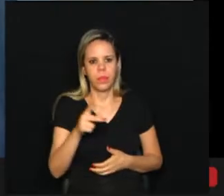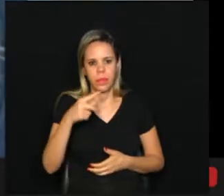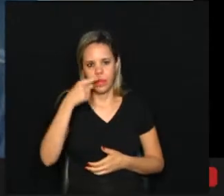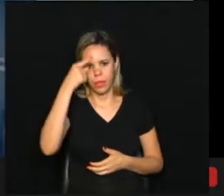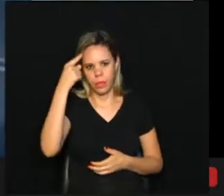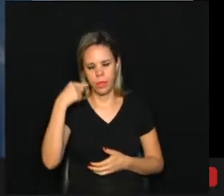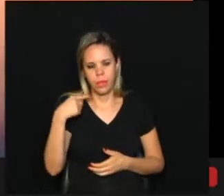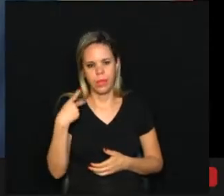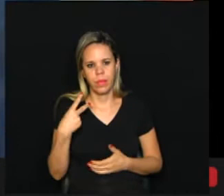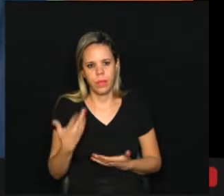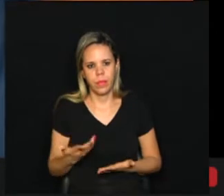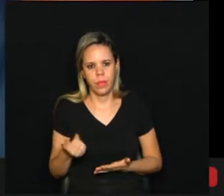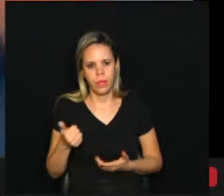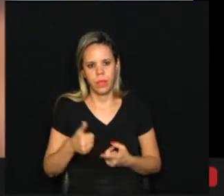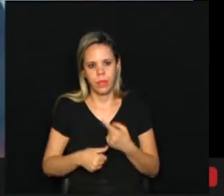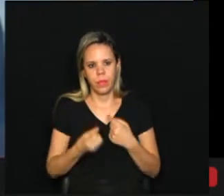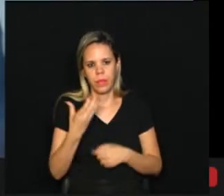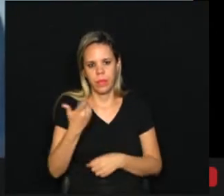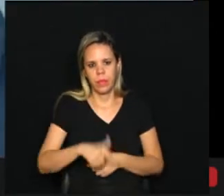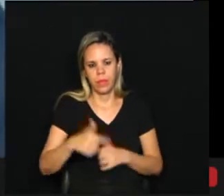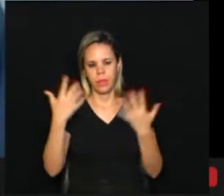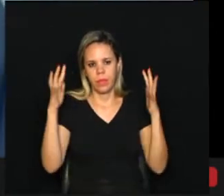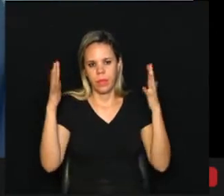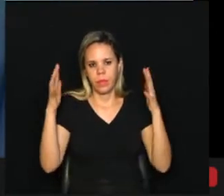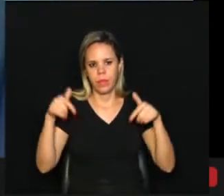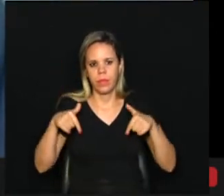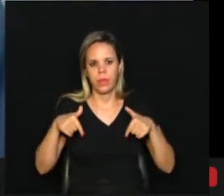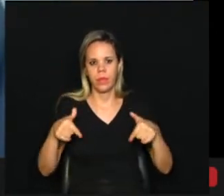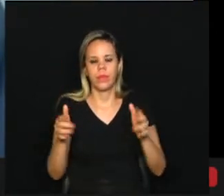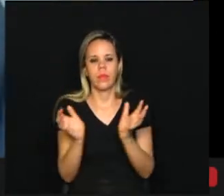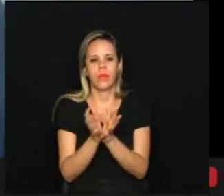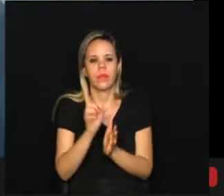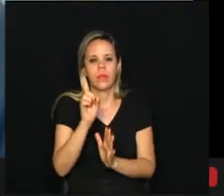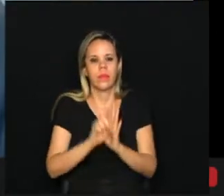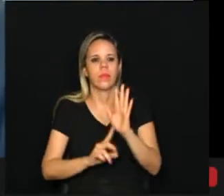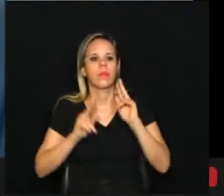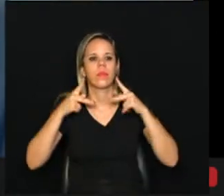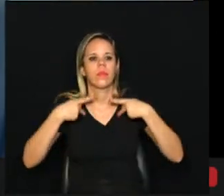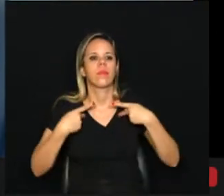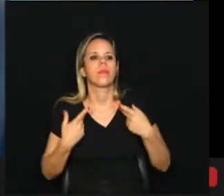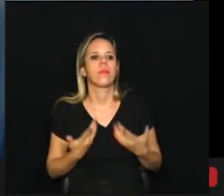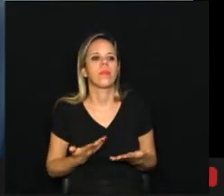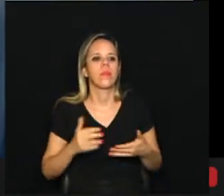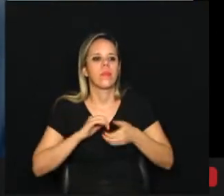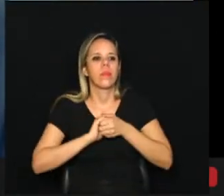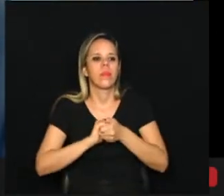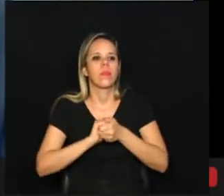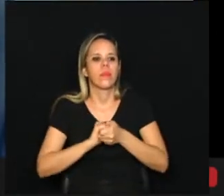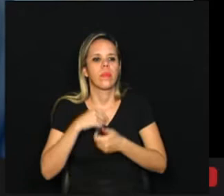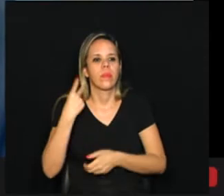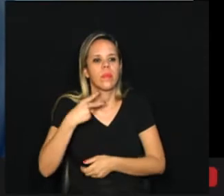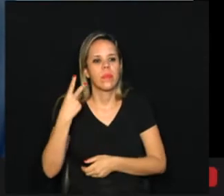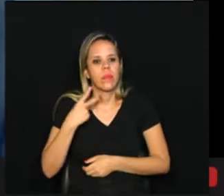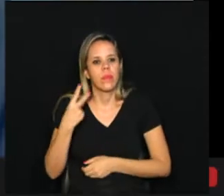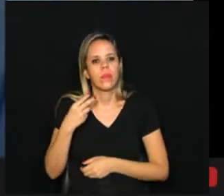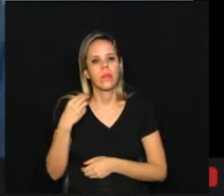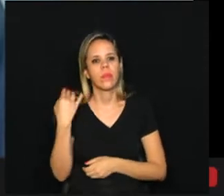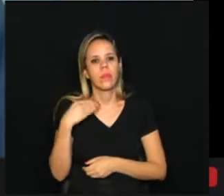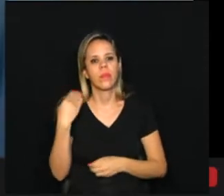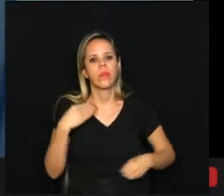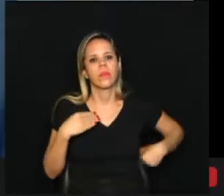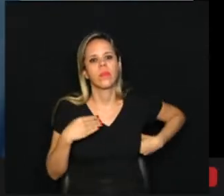Paola, primeiro, novamente parabenizar pela iniciativa da Comissão de Direitos Humanos, cumprimentar também a vereadora Mariana